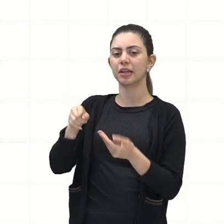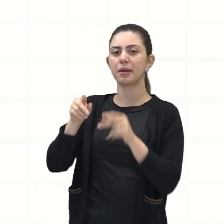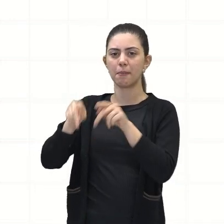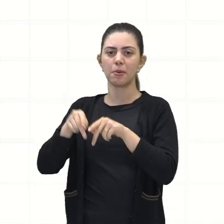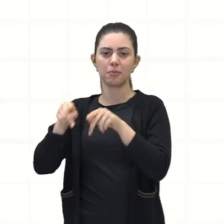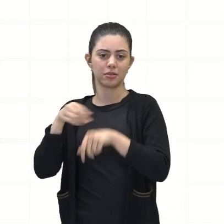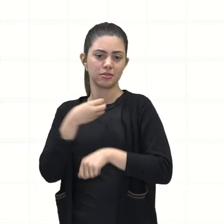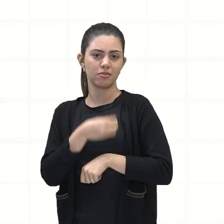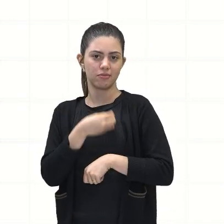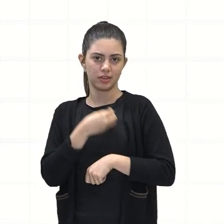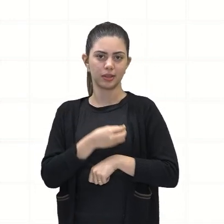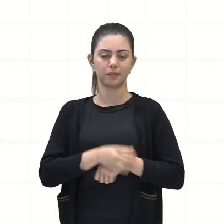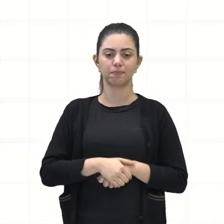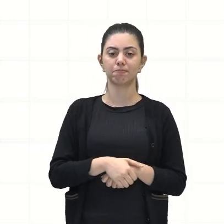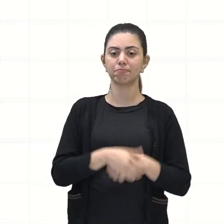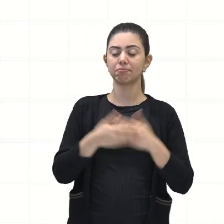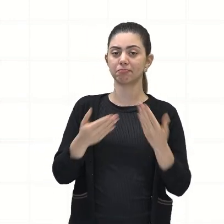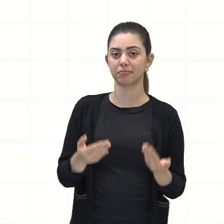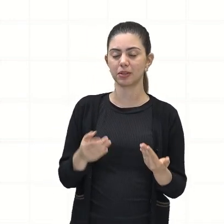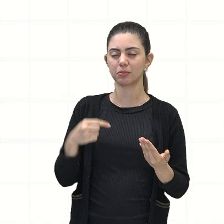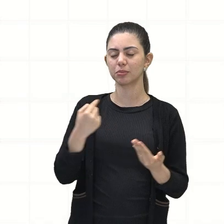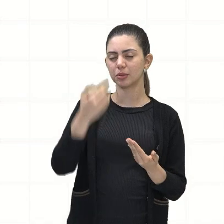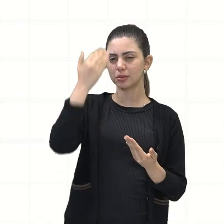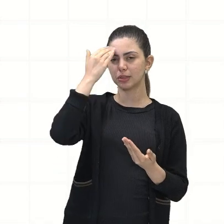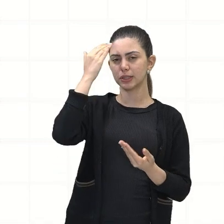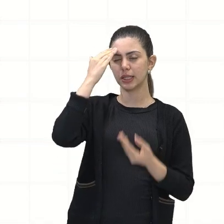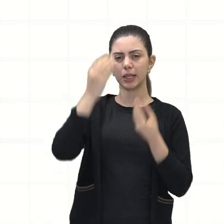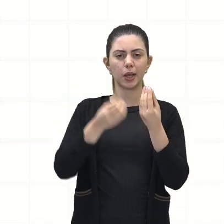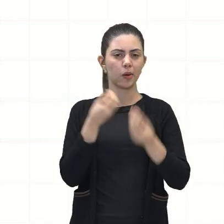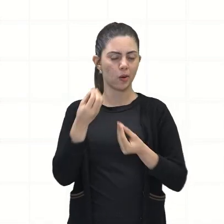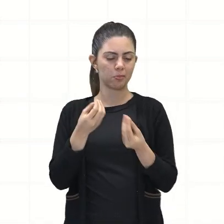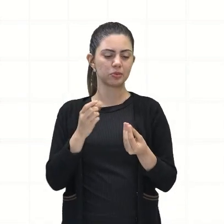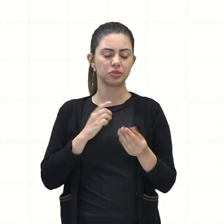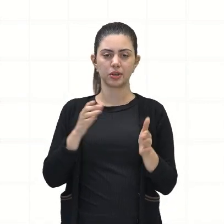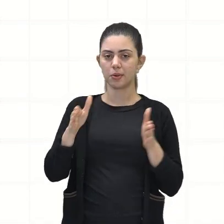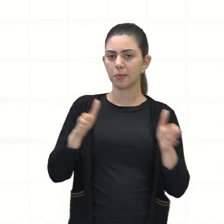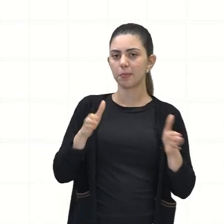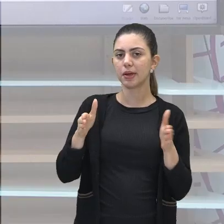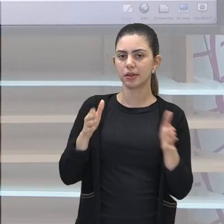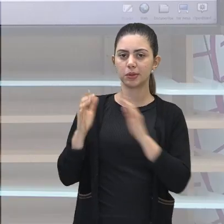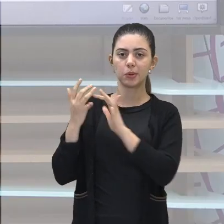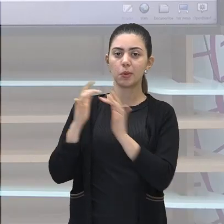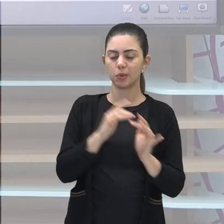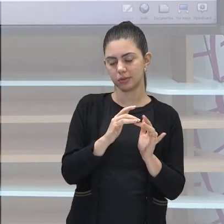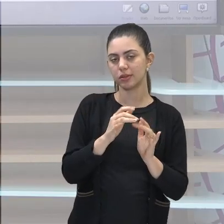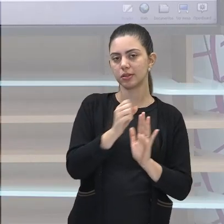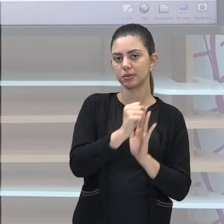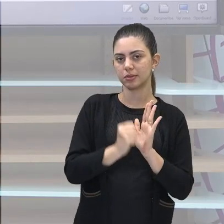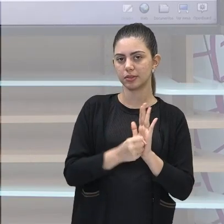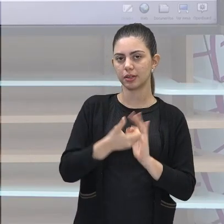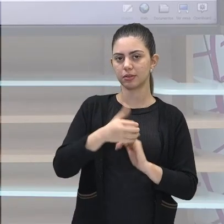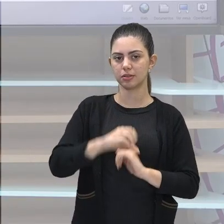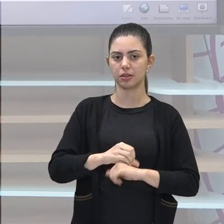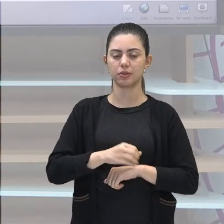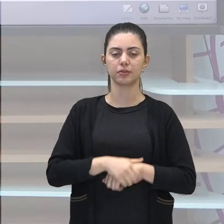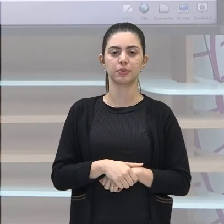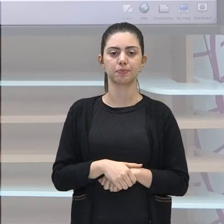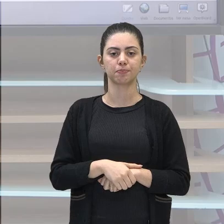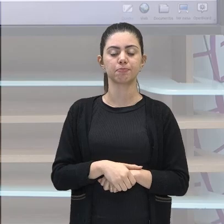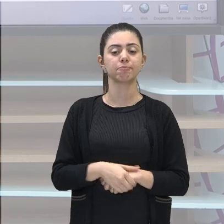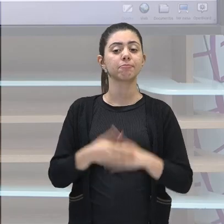importante, para compreendermos esse contexto do século XIX.